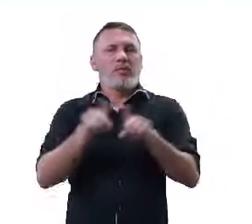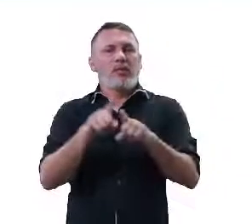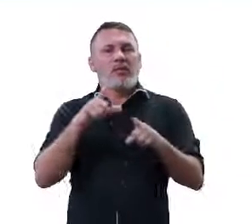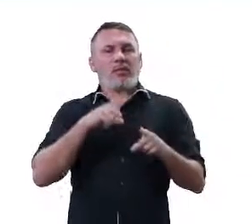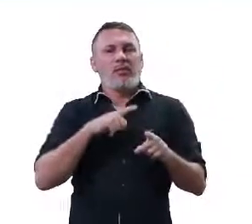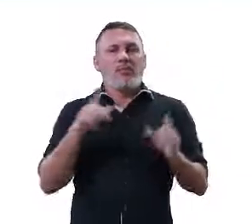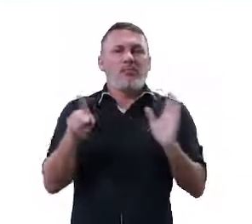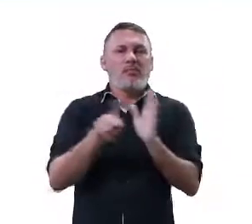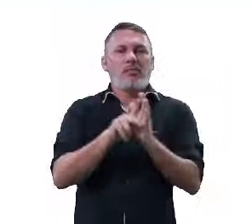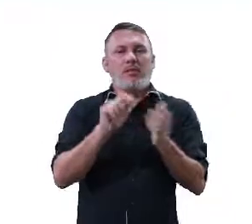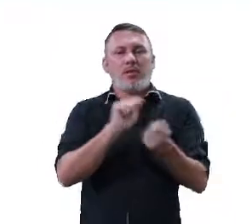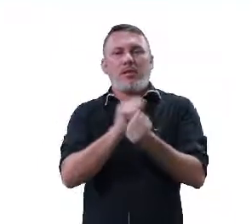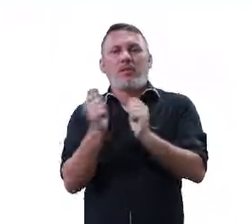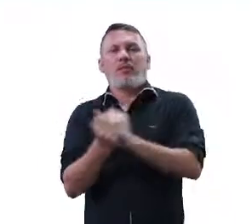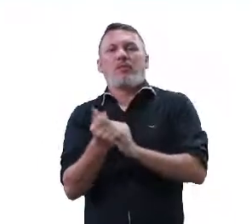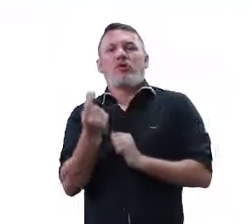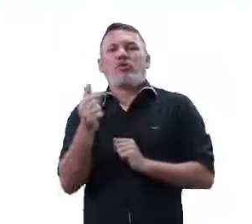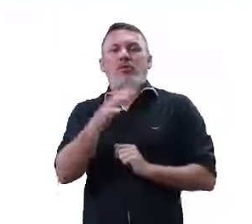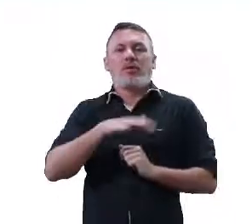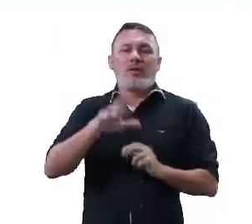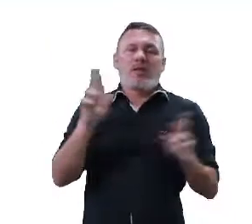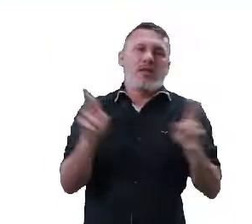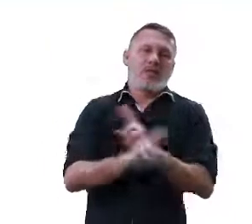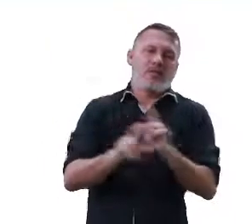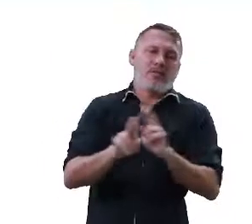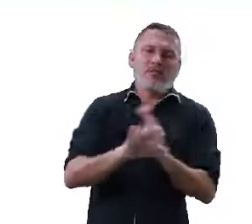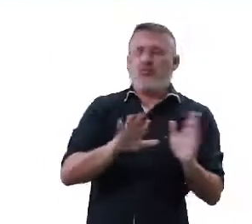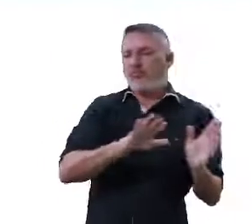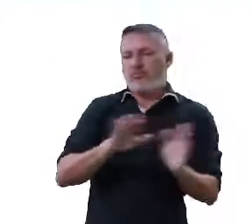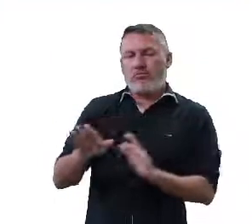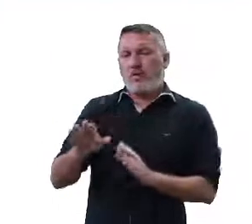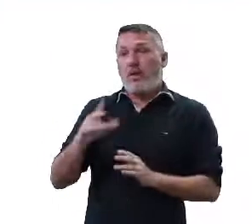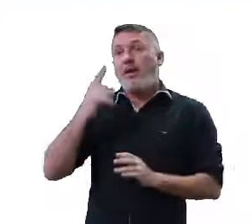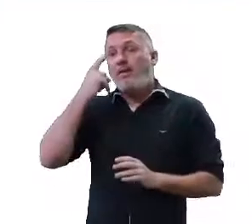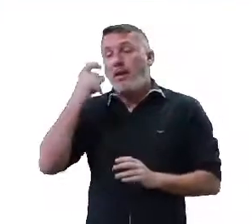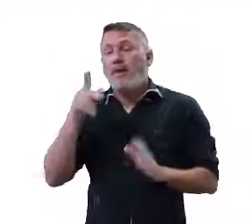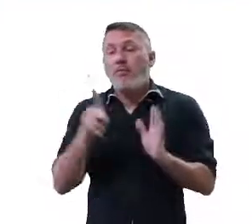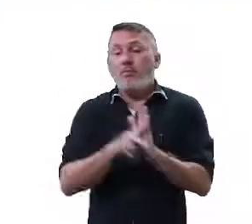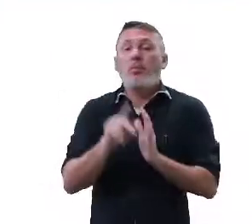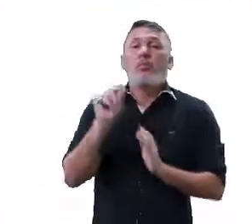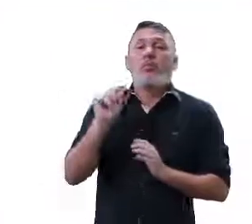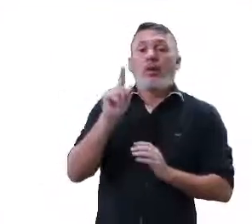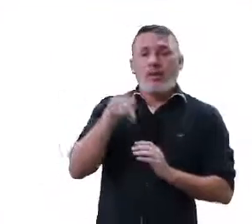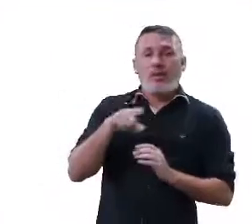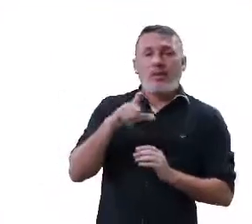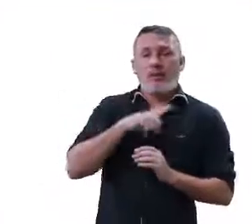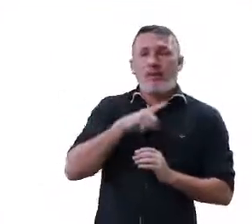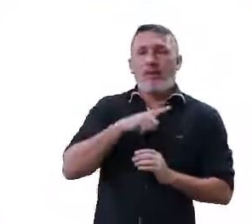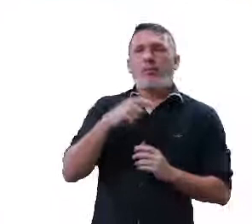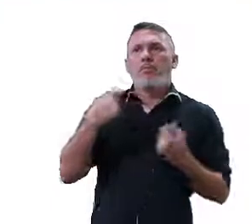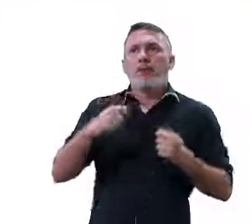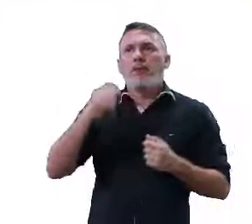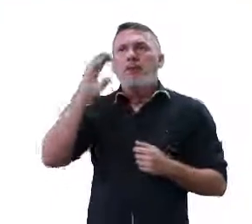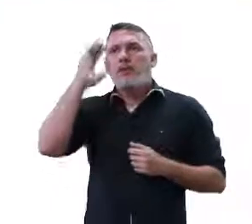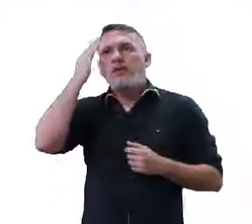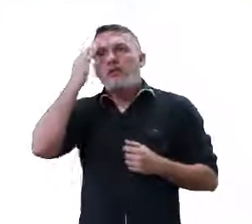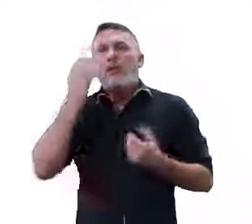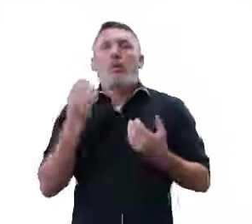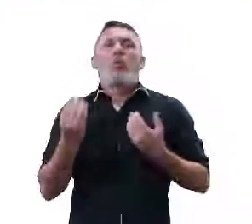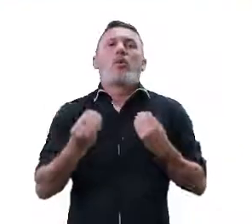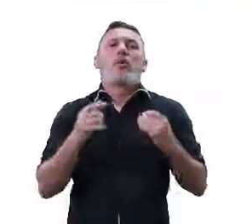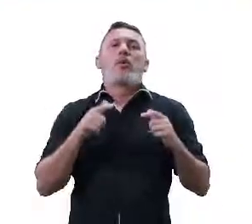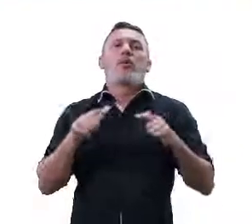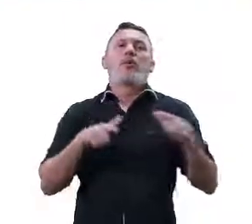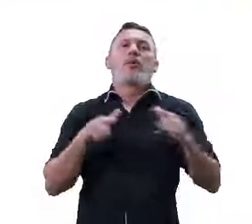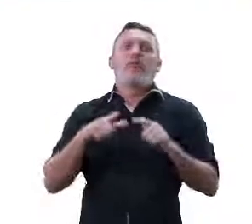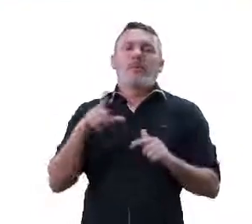né, e adequação do dinheiro como elemento padrão das transações. Isso não interessa. O que nos interessa é exatamente entender como o